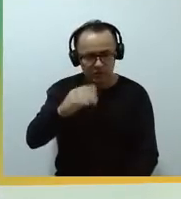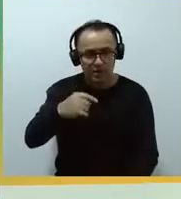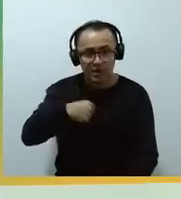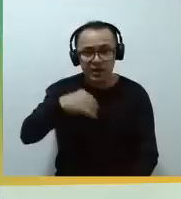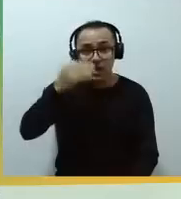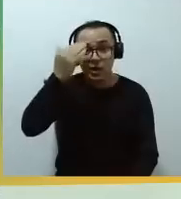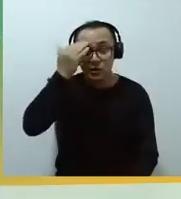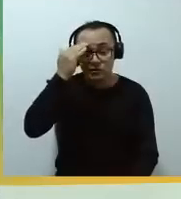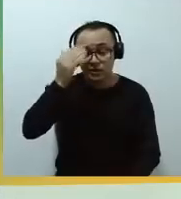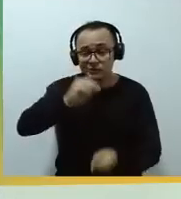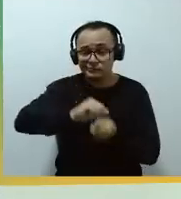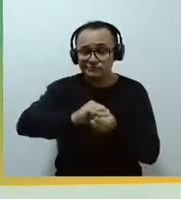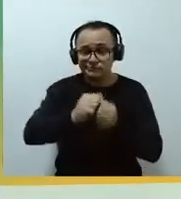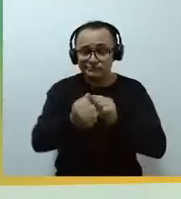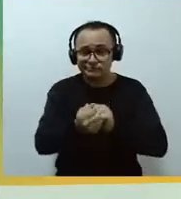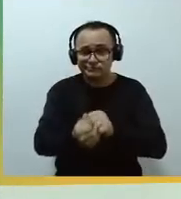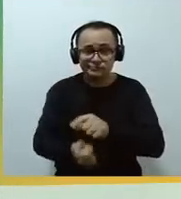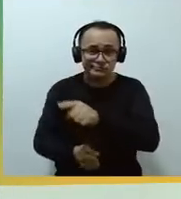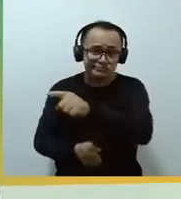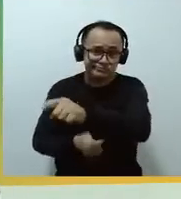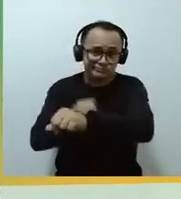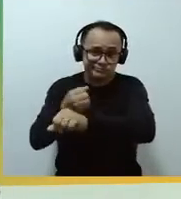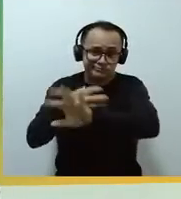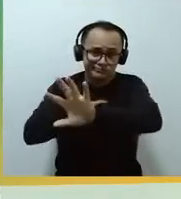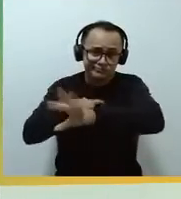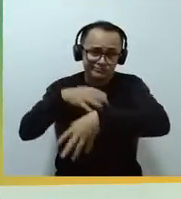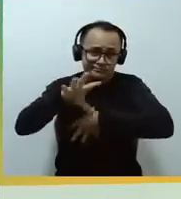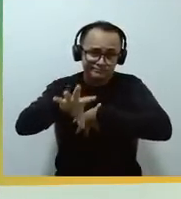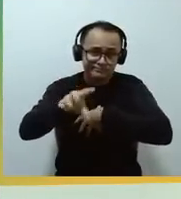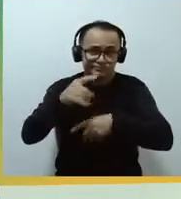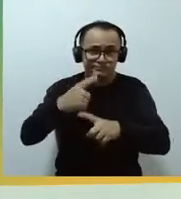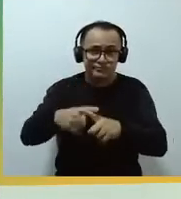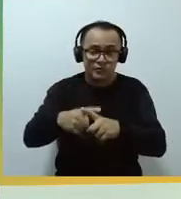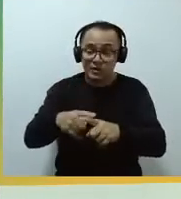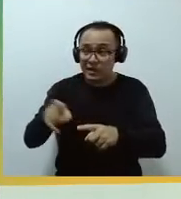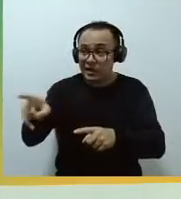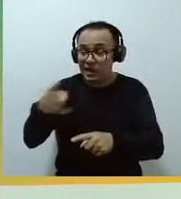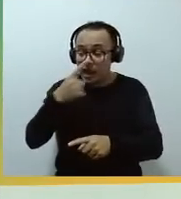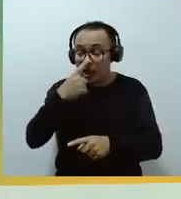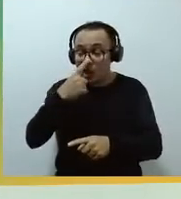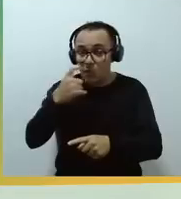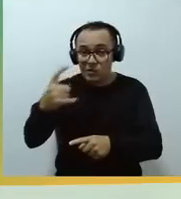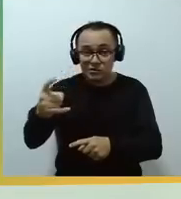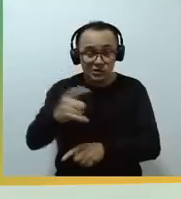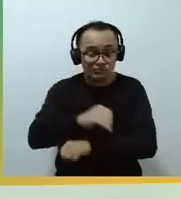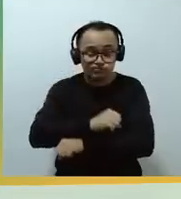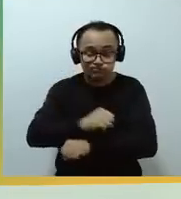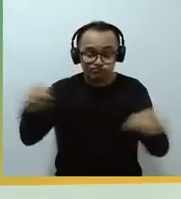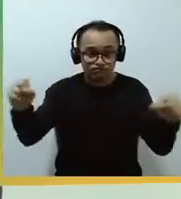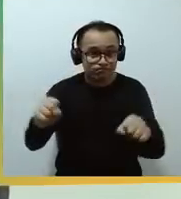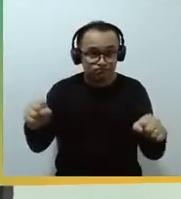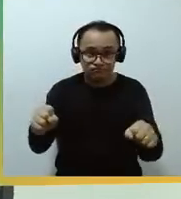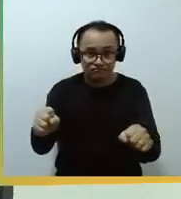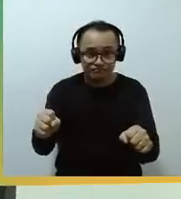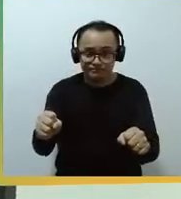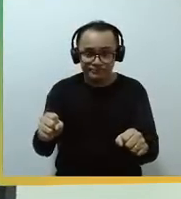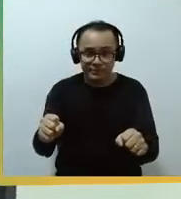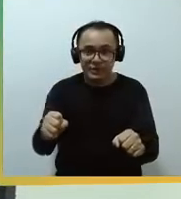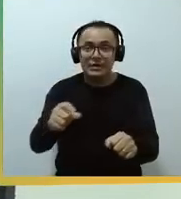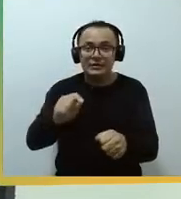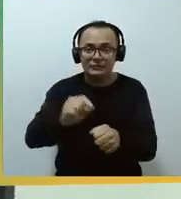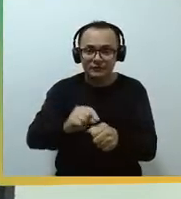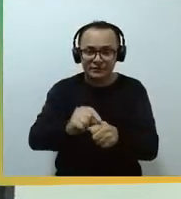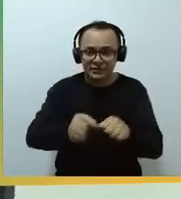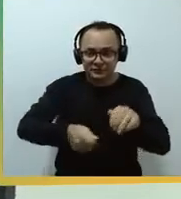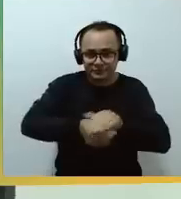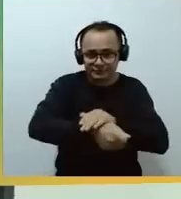contas, se tinha uma ideia de que isso seria uma tragédia. Então, foi feita a licitação à época, eles fizeram todo o investimento, e eu queria